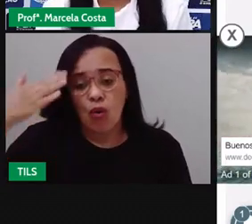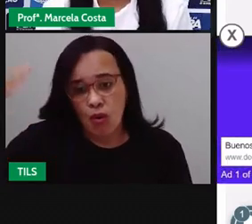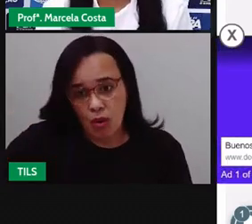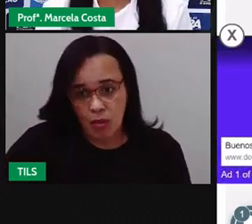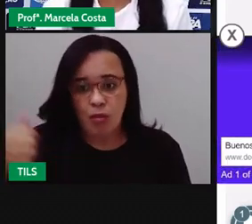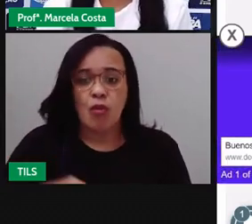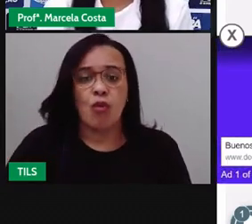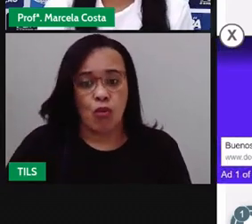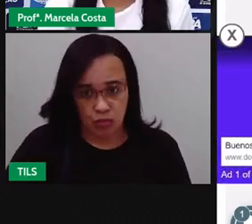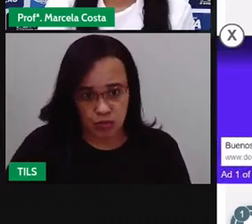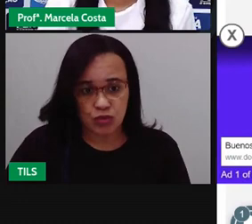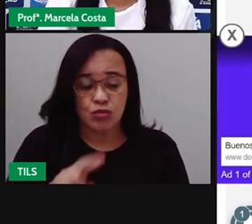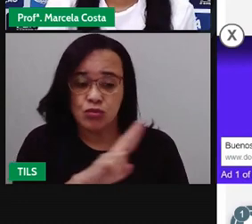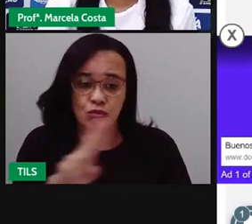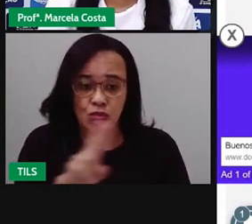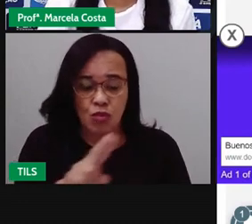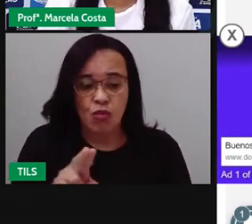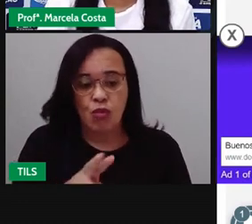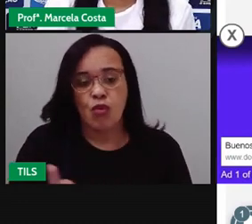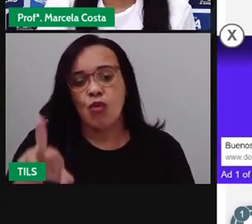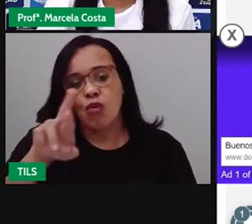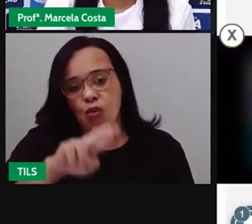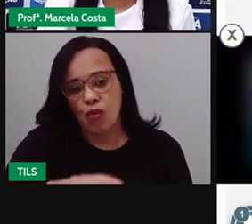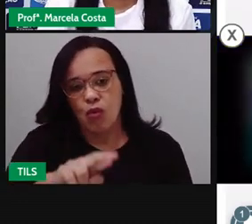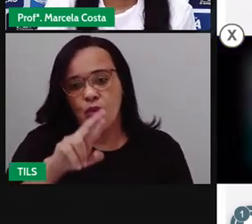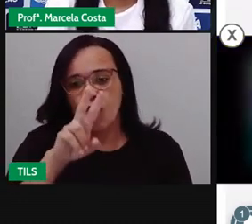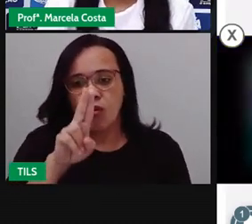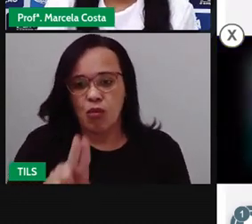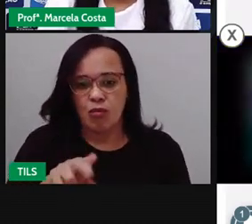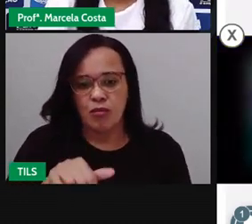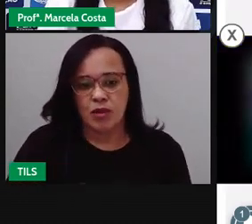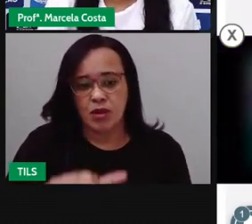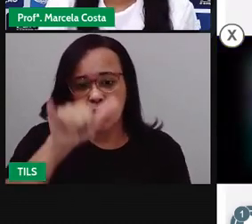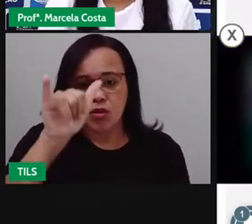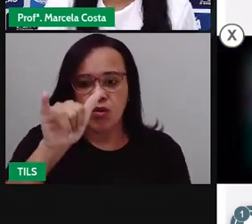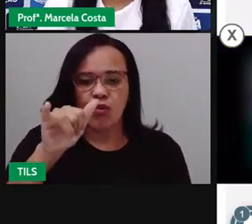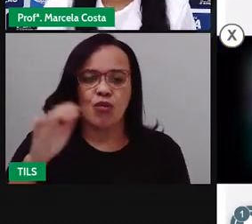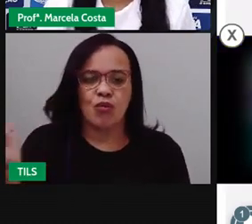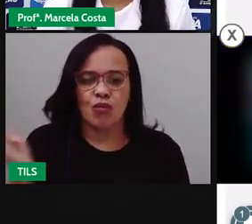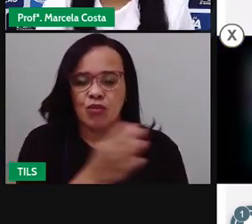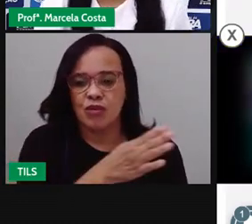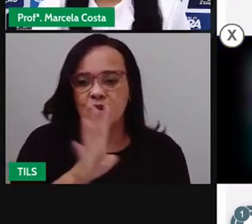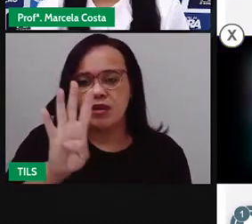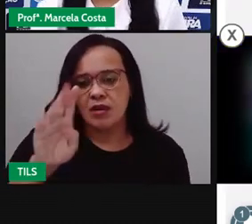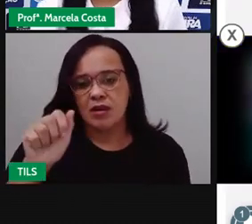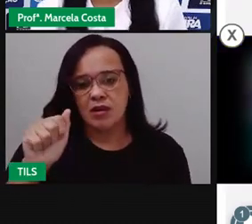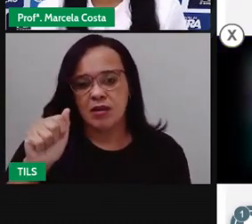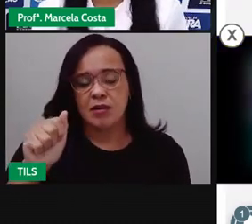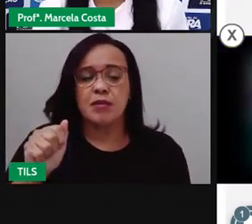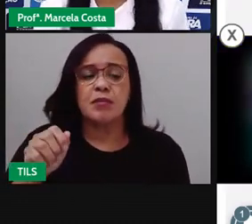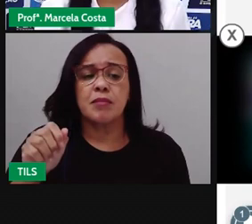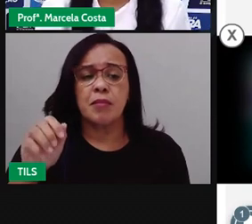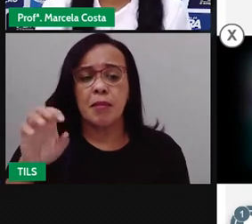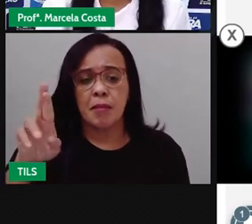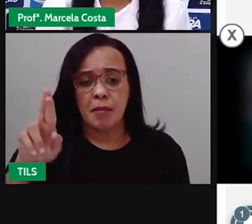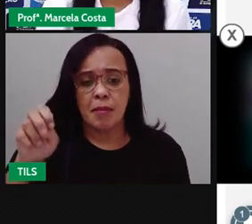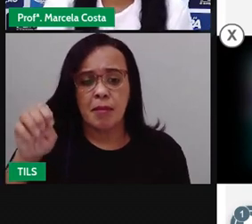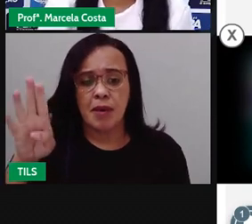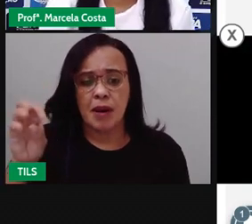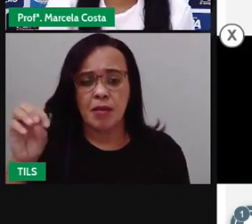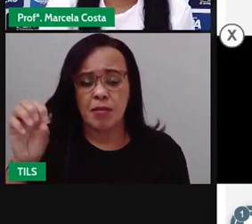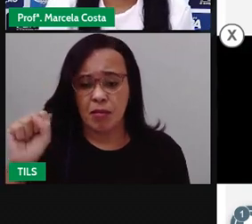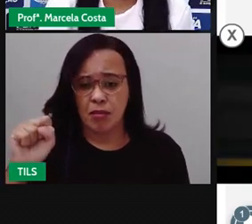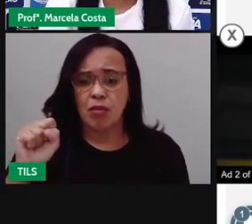paróquia de São José das Itapororocas. Essa fazenda recebia o nome de Santana